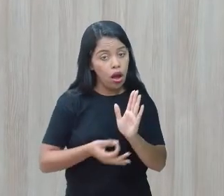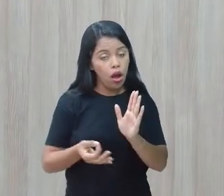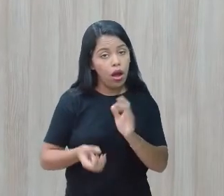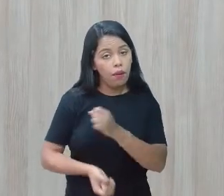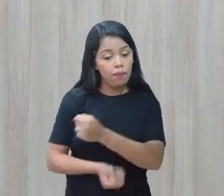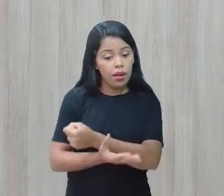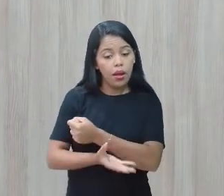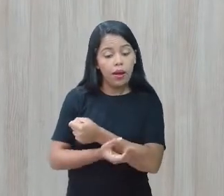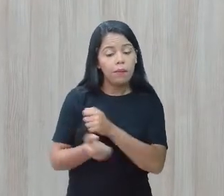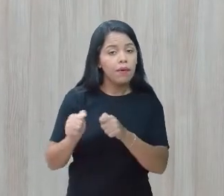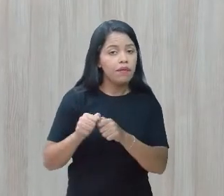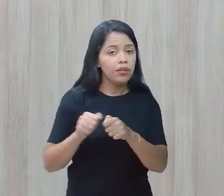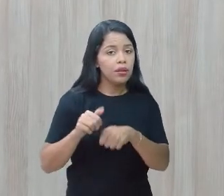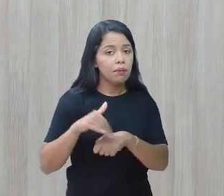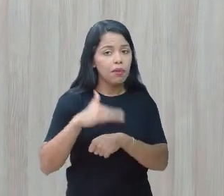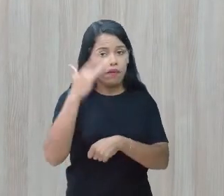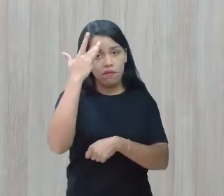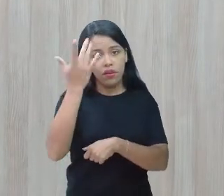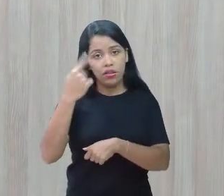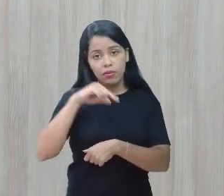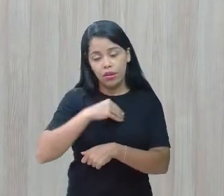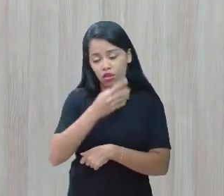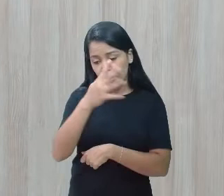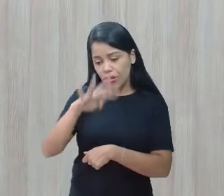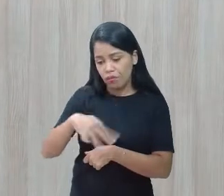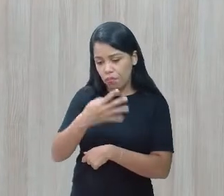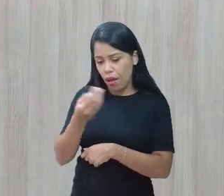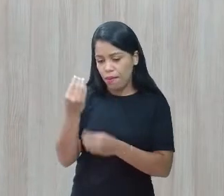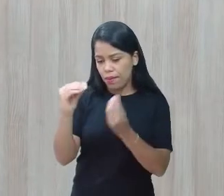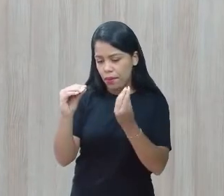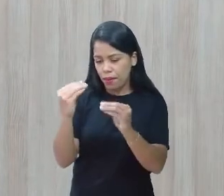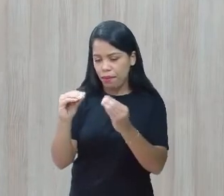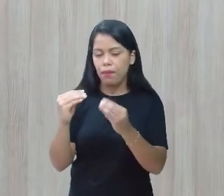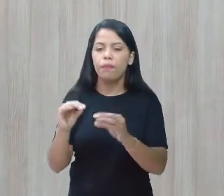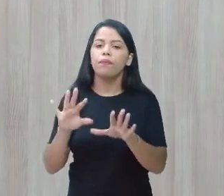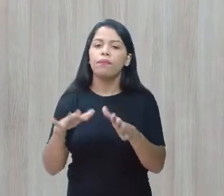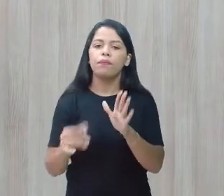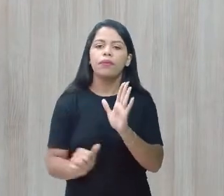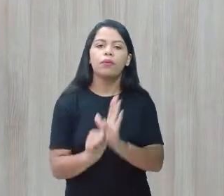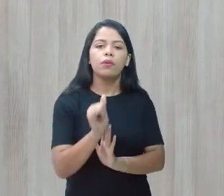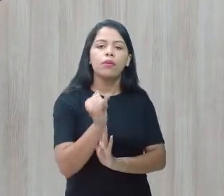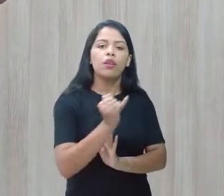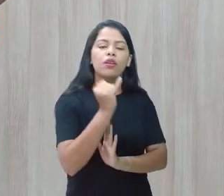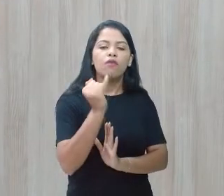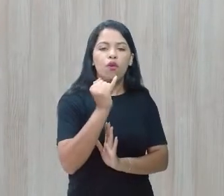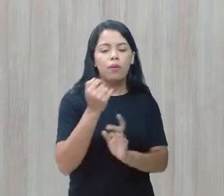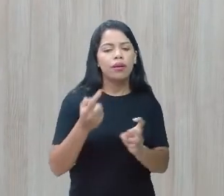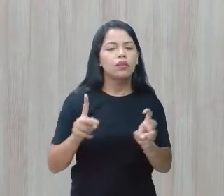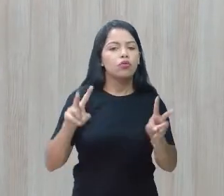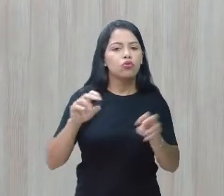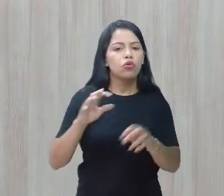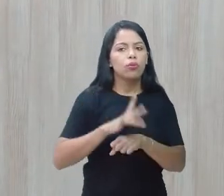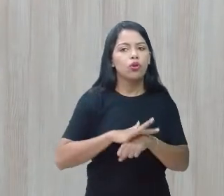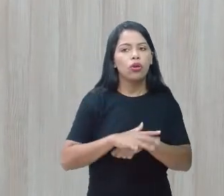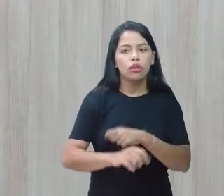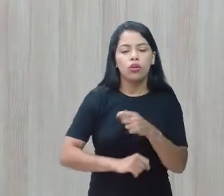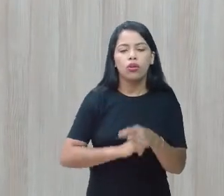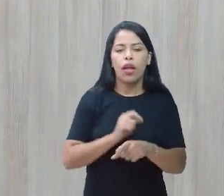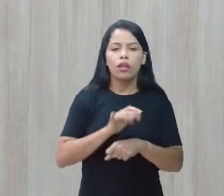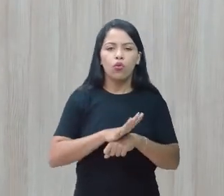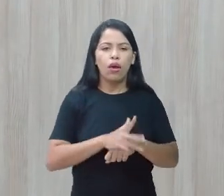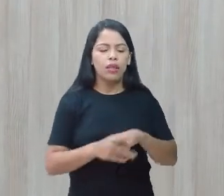aí esse preenchimento dessa tabela aí com vocês. Então, a primeira informação a respeito de doenças é que as